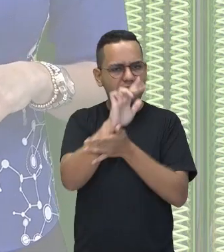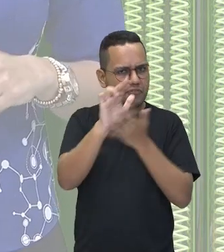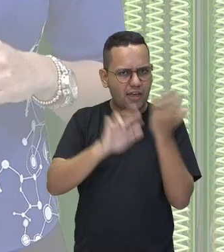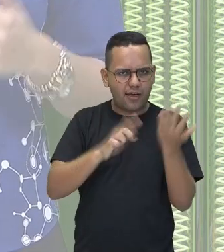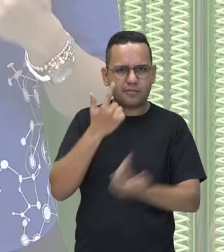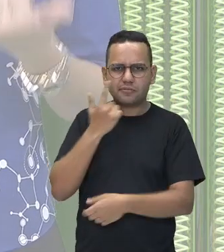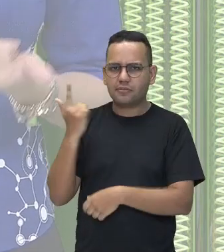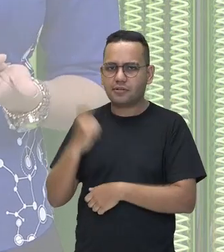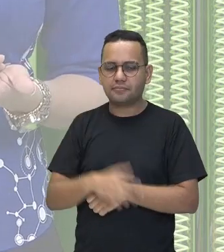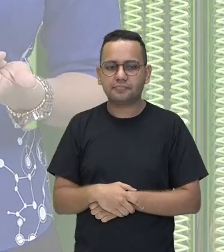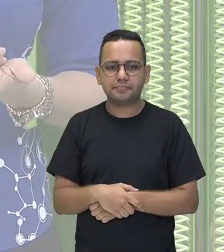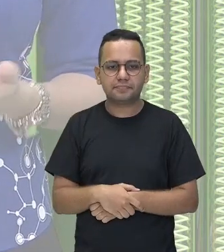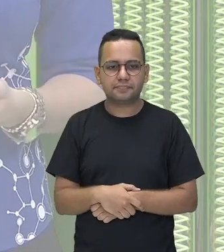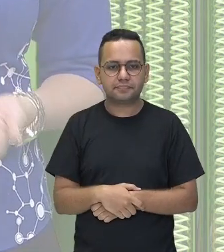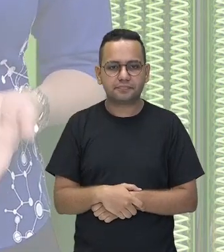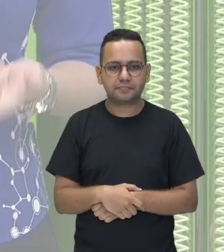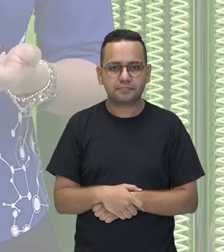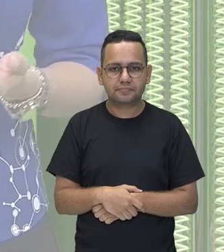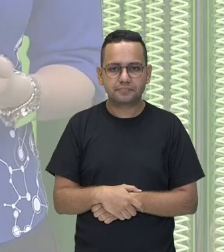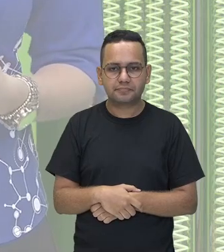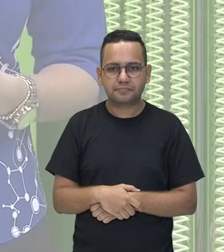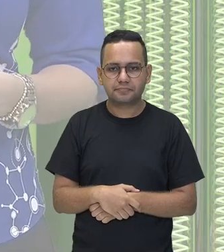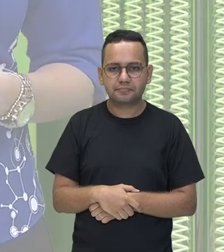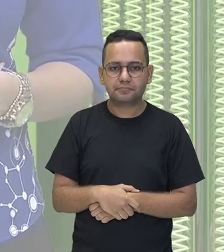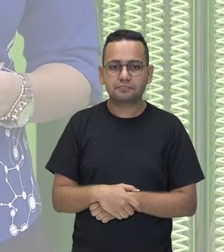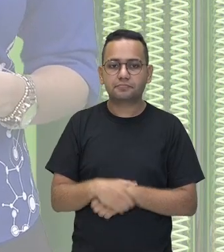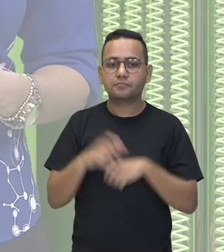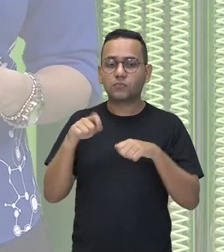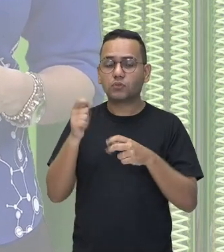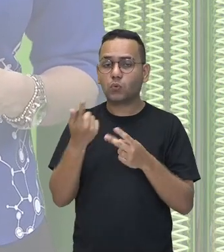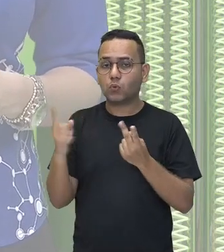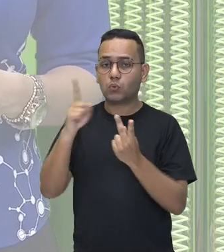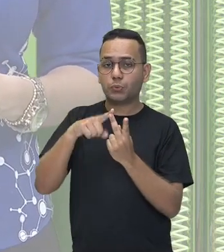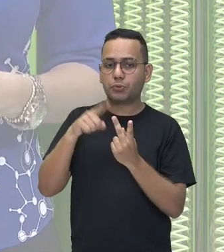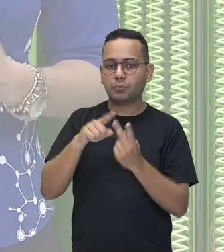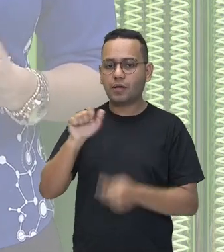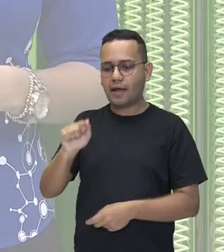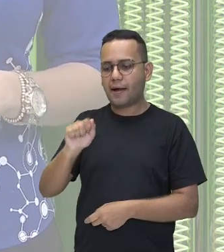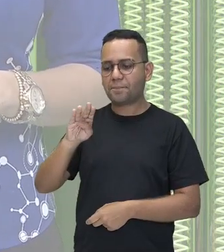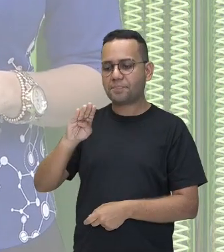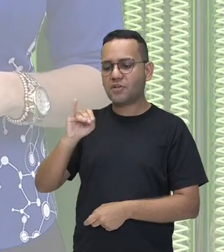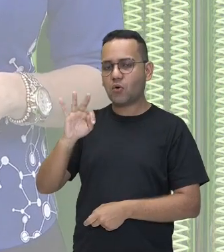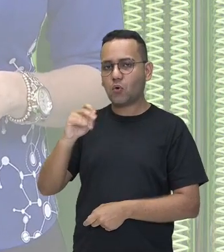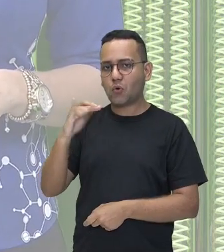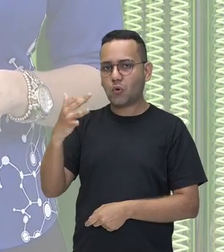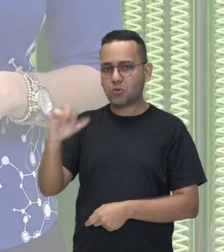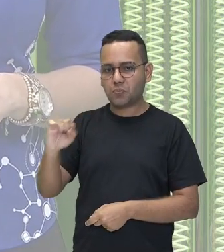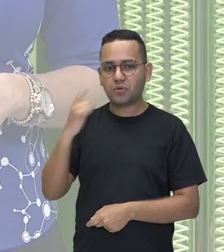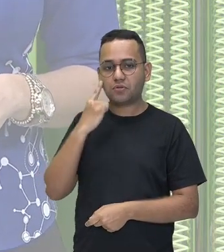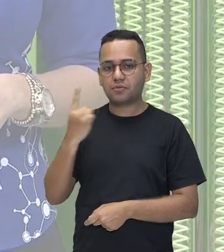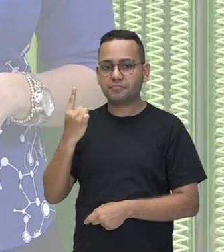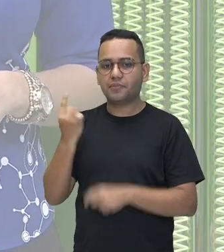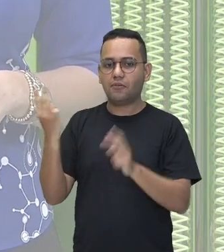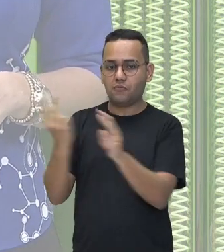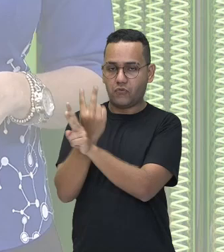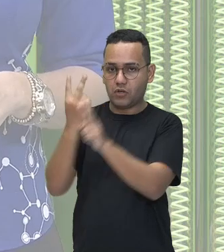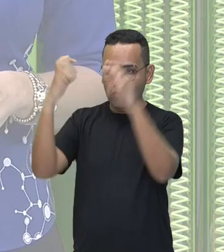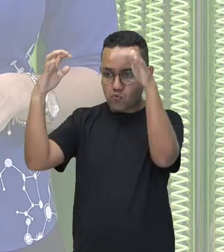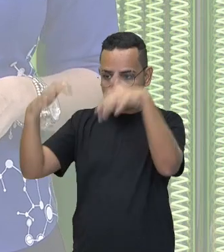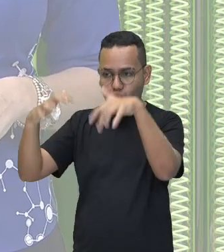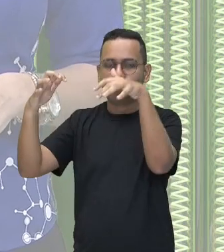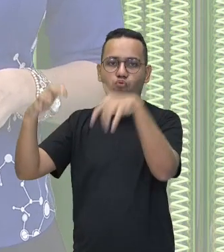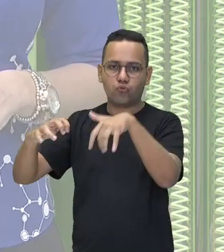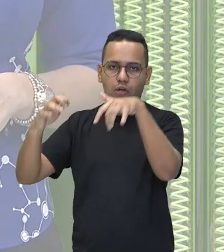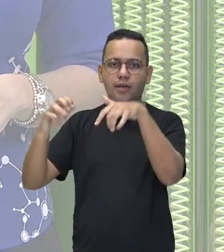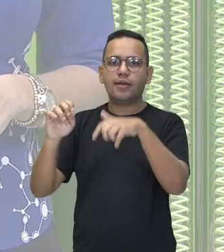pequenos mamíferos e até morcegos, mas podem ser abióticos, como o vento, a chuva e a